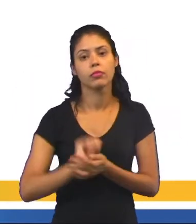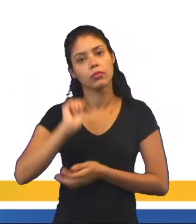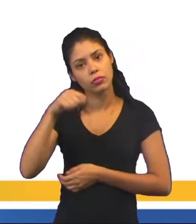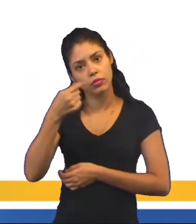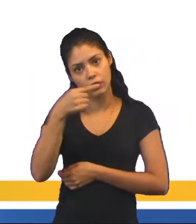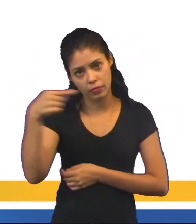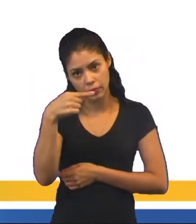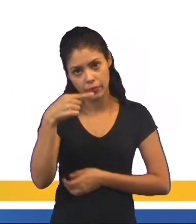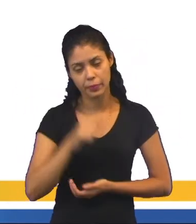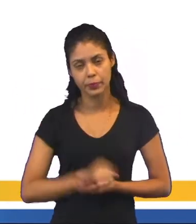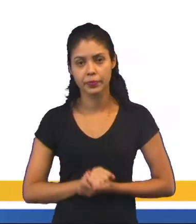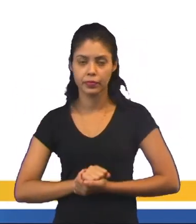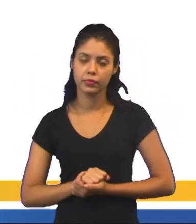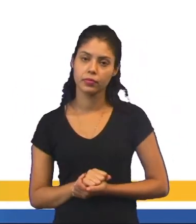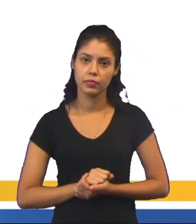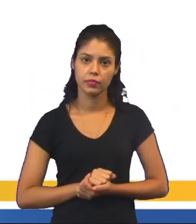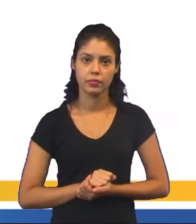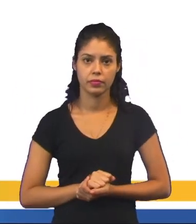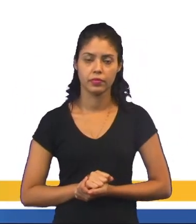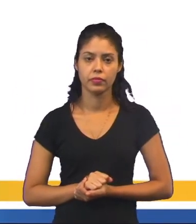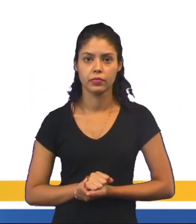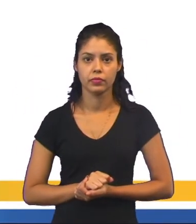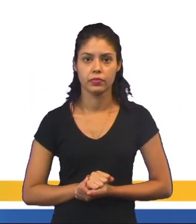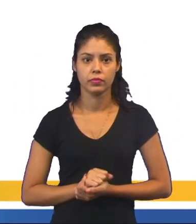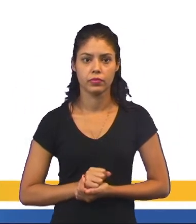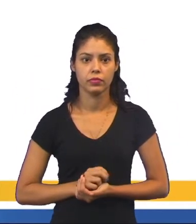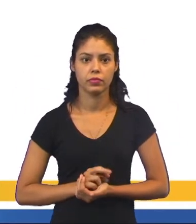usar o sinal negativo.